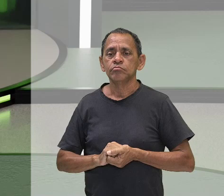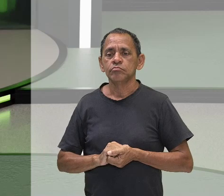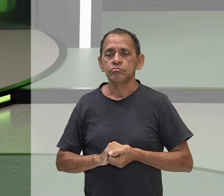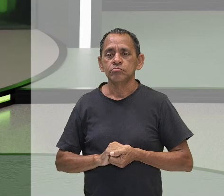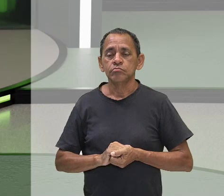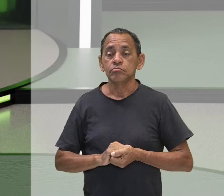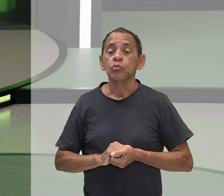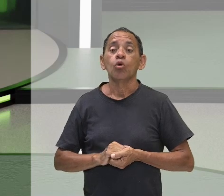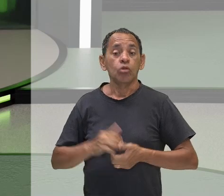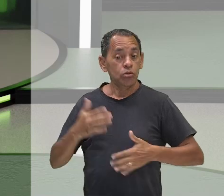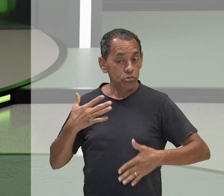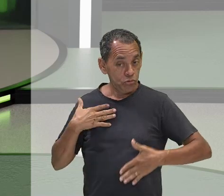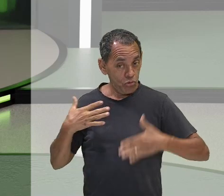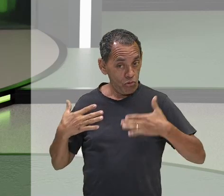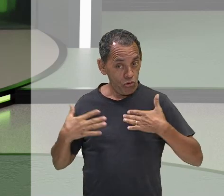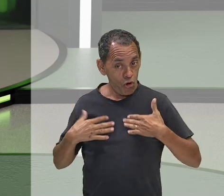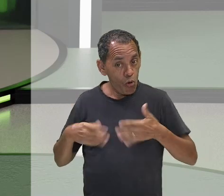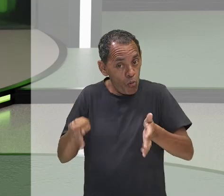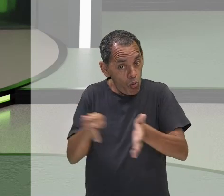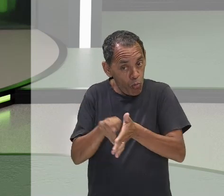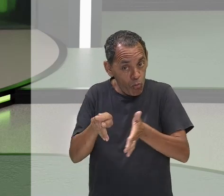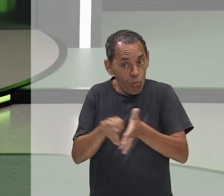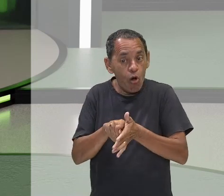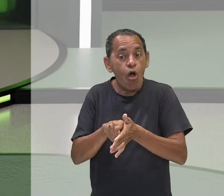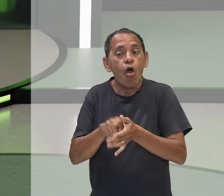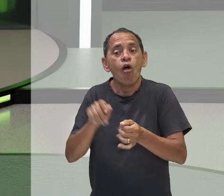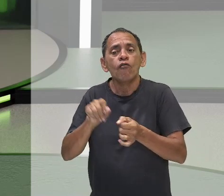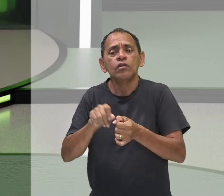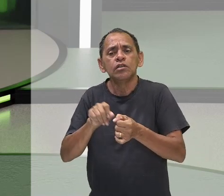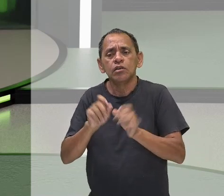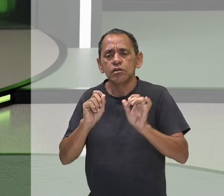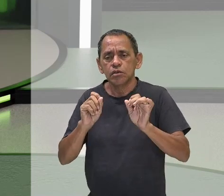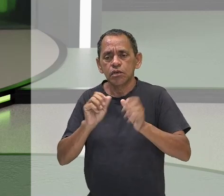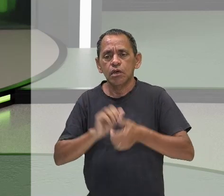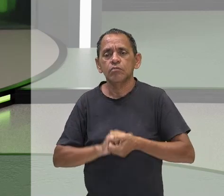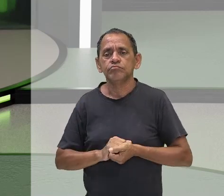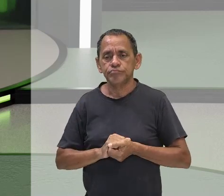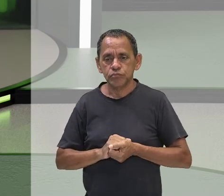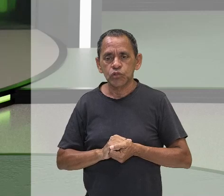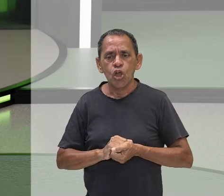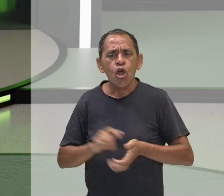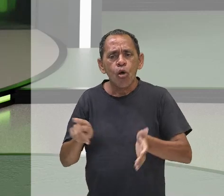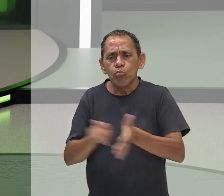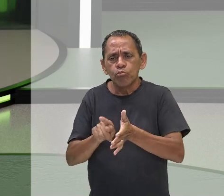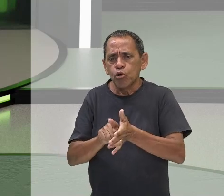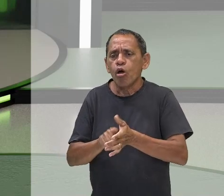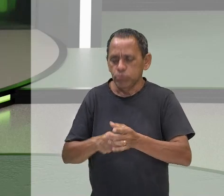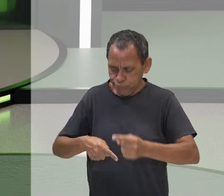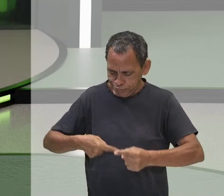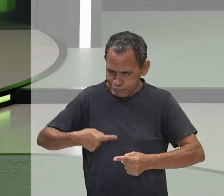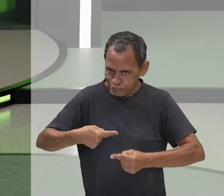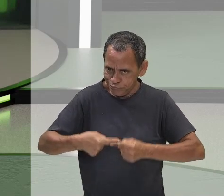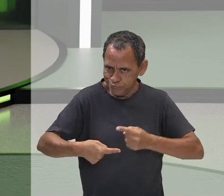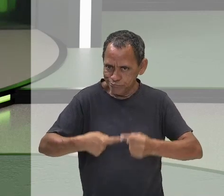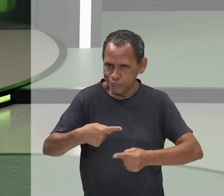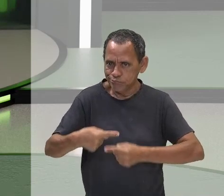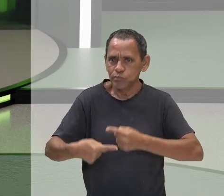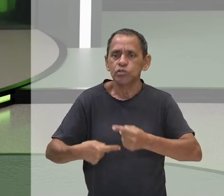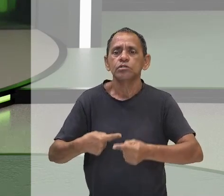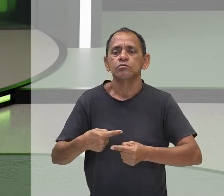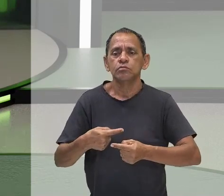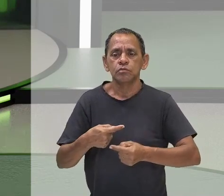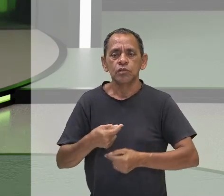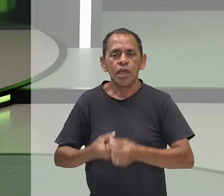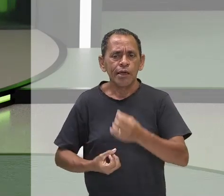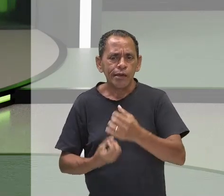ele foi feito, o aparelho reprodutor feminino, ele foi feito para a perpetuação da espécie, sim. E aqui eu